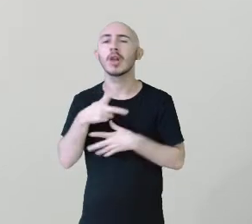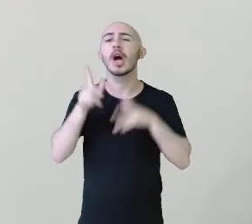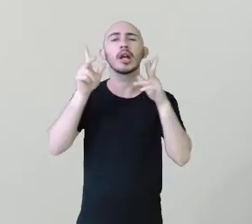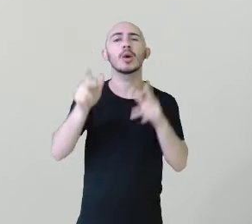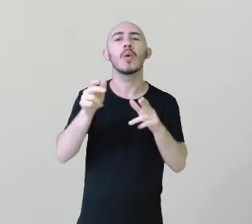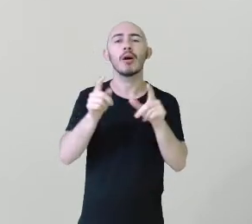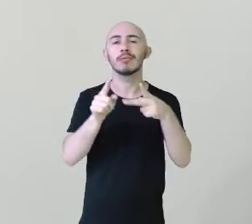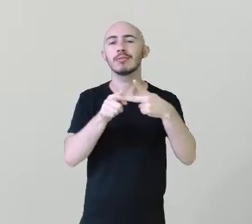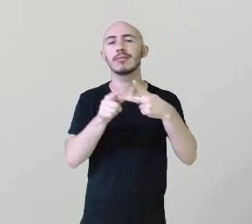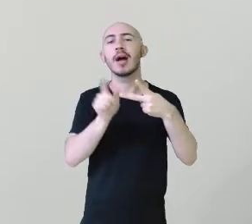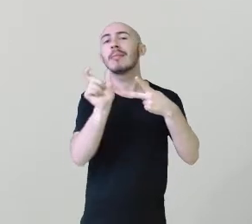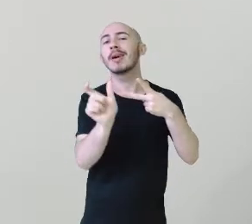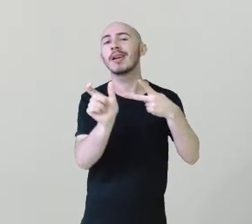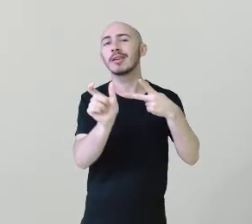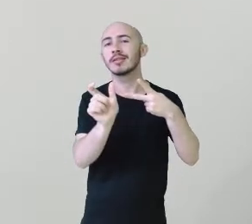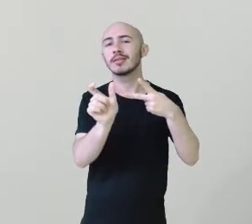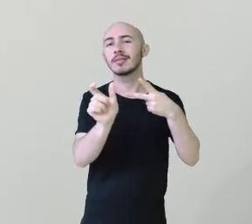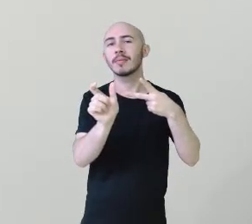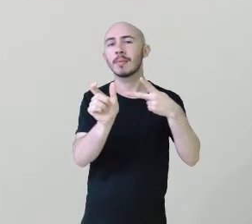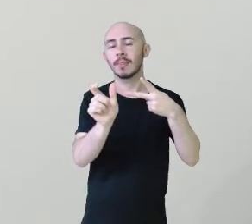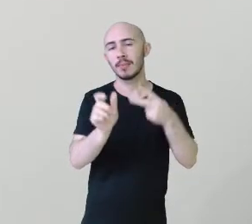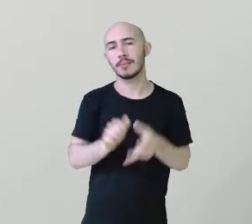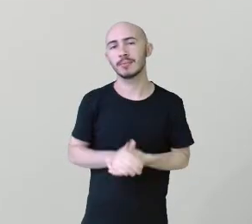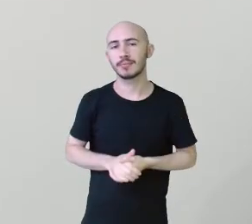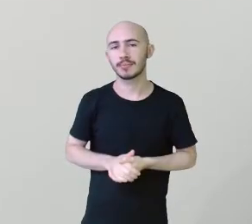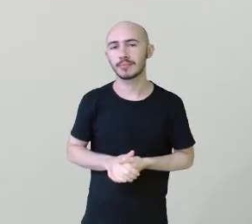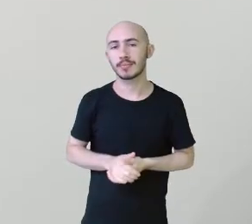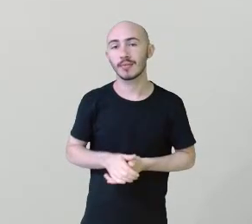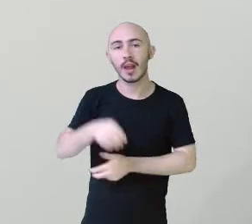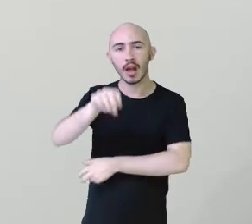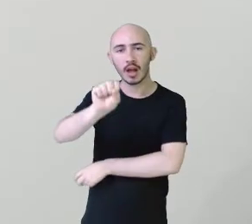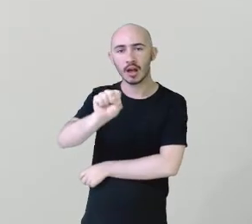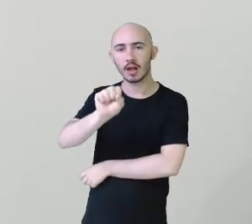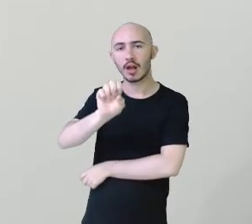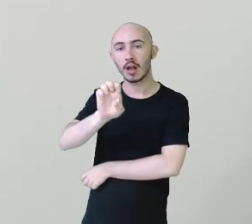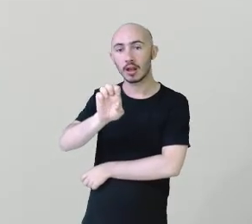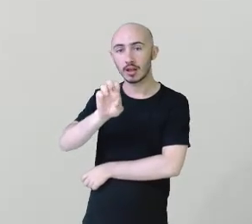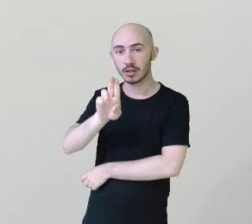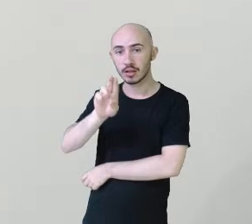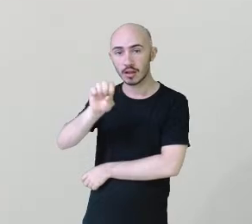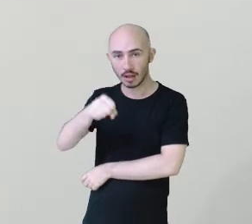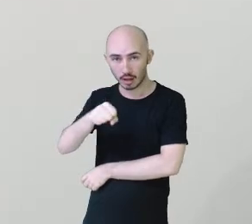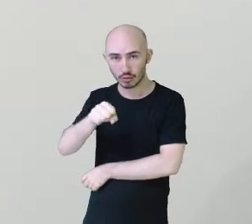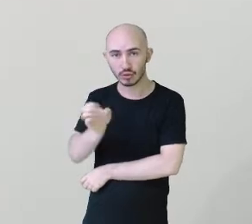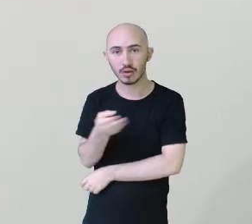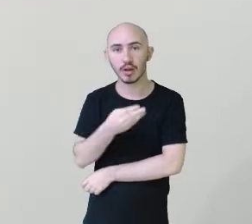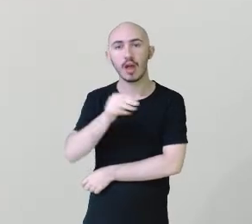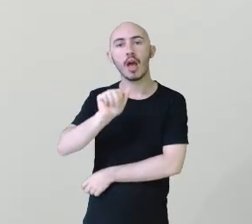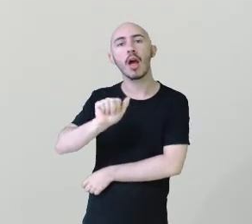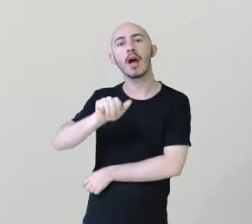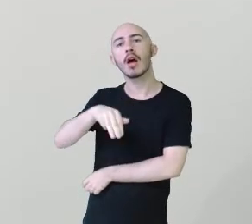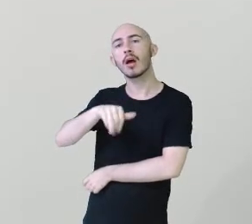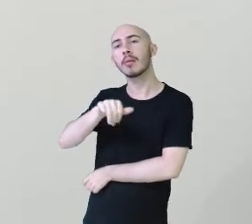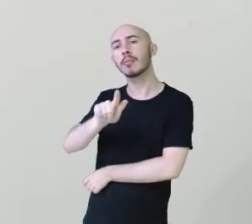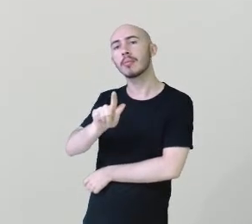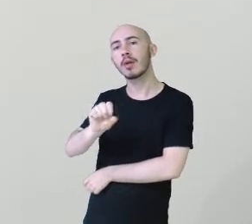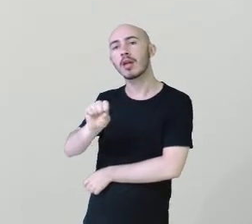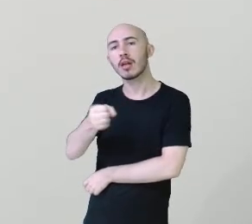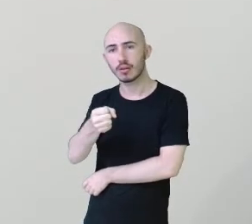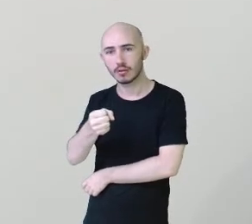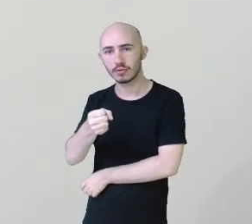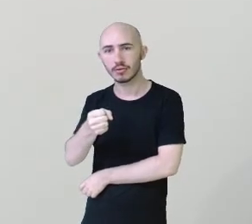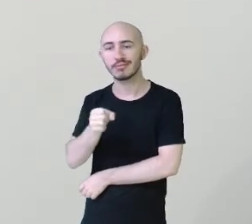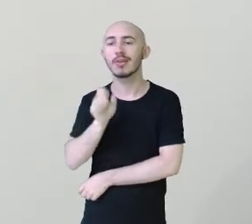palavra que estava destacada. Seus amigos, suas amigas. Também a concordância